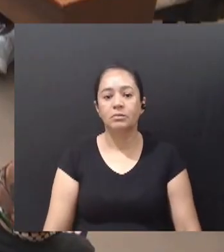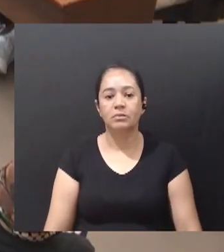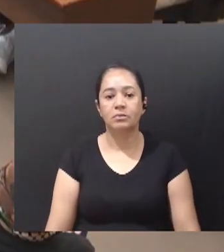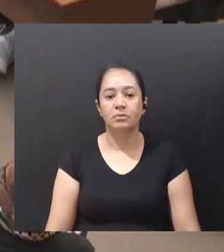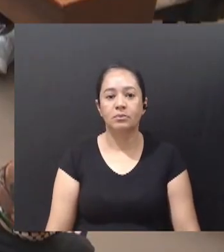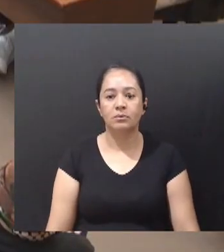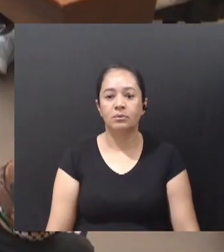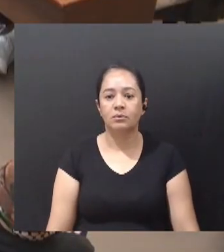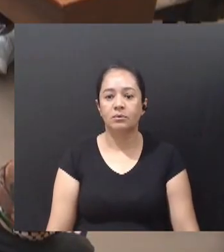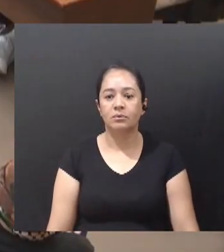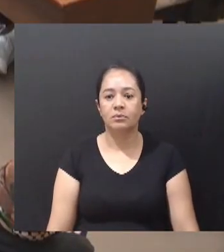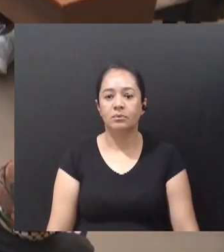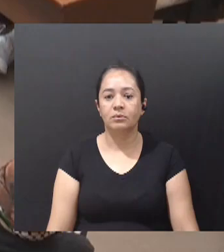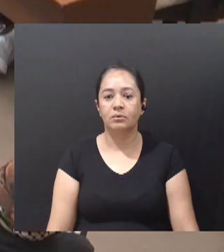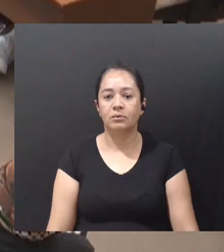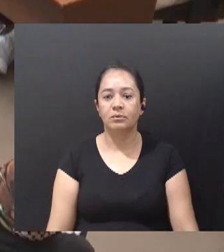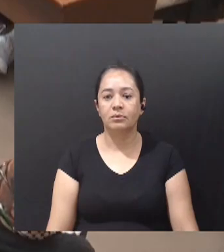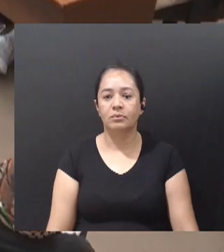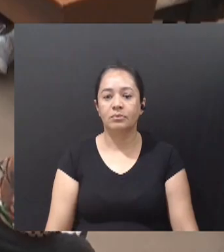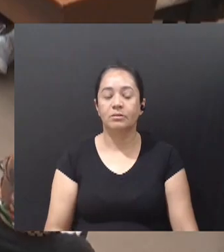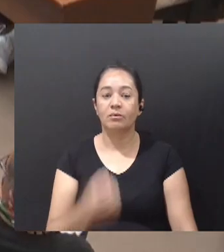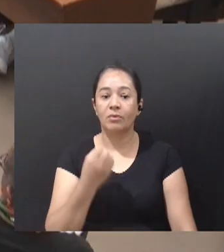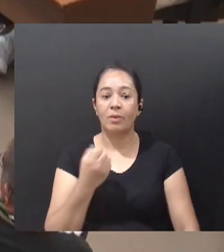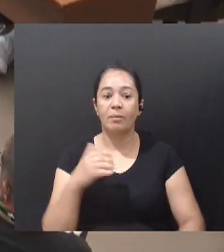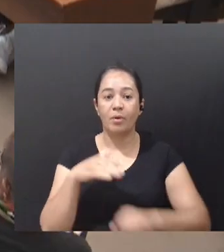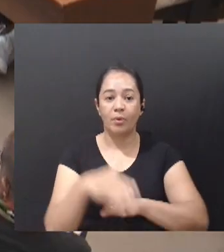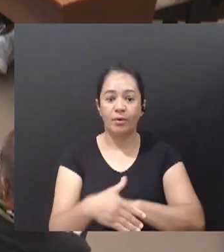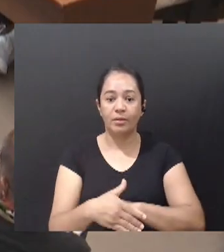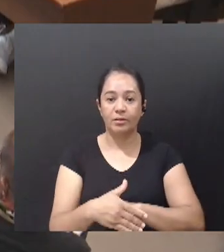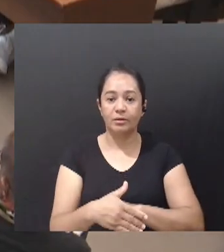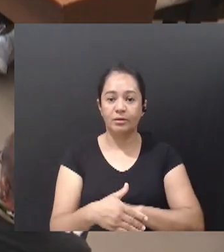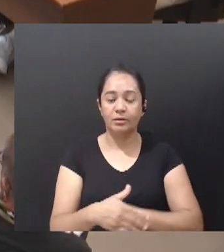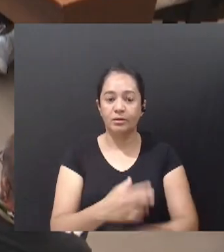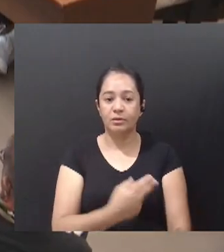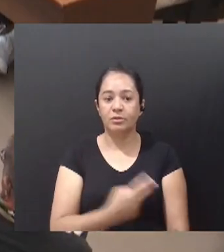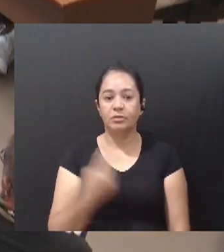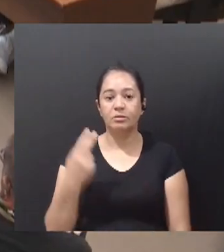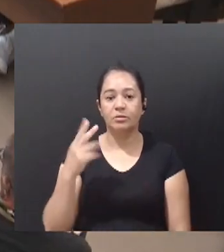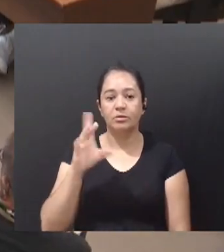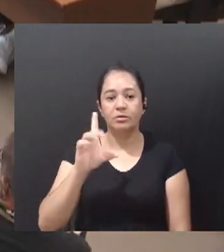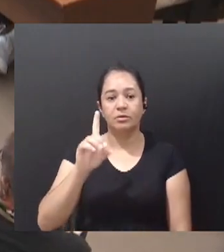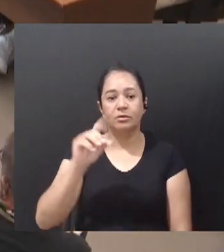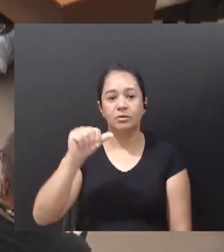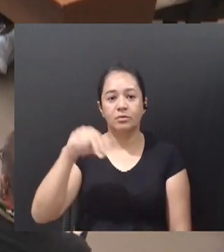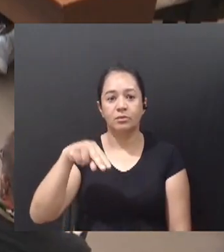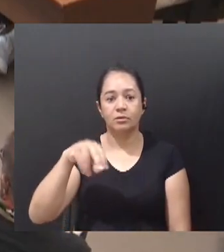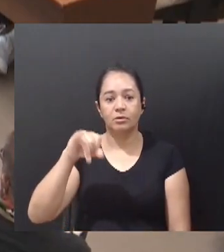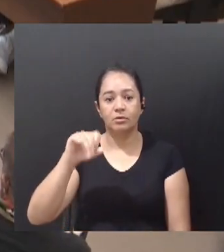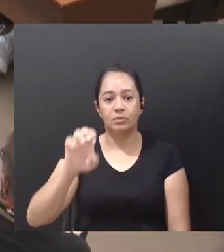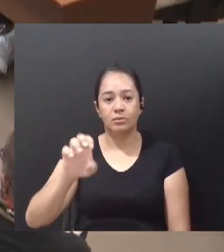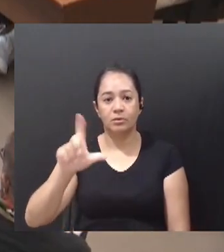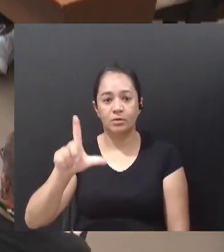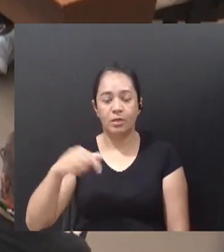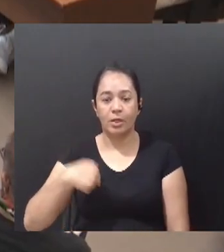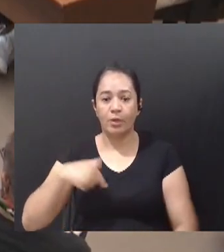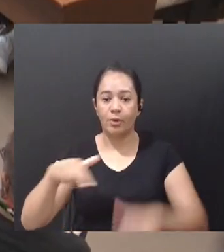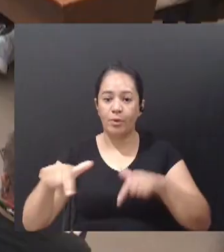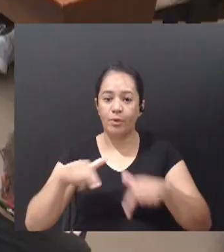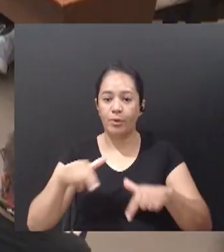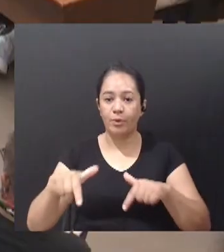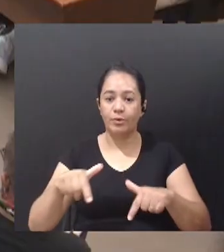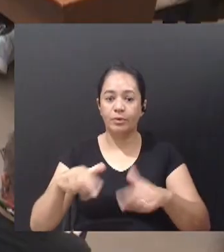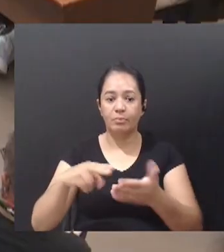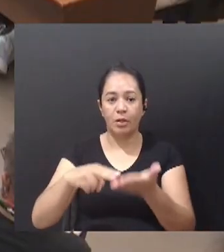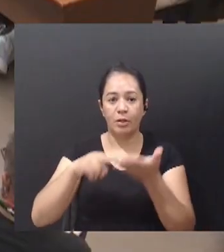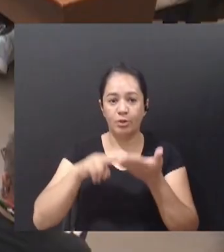Boa noite a todos. Boa noite. Meu nome é Daniel. Eu sou morador da região Ouro Verde, trabalho no Correio, faço iFood também